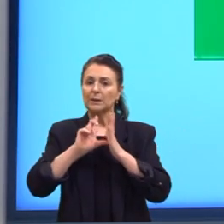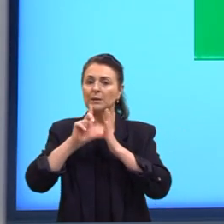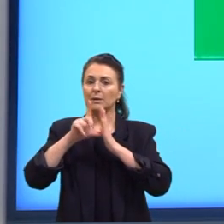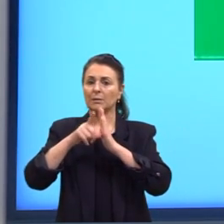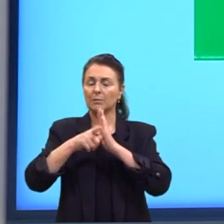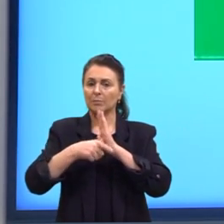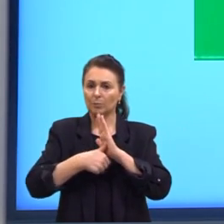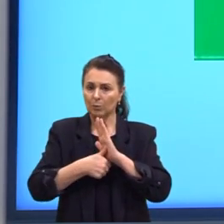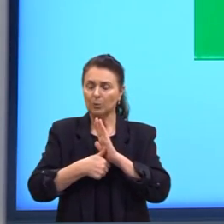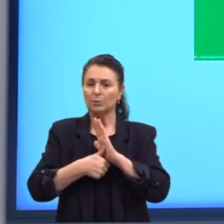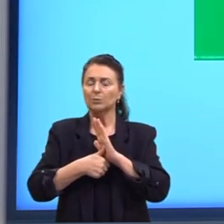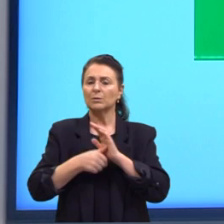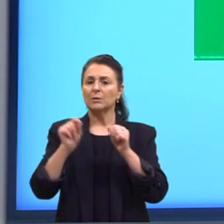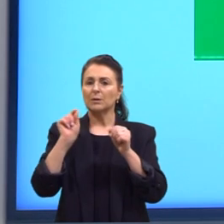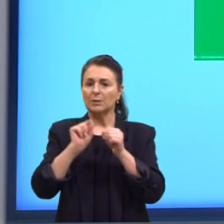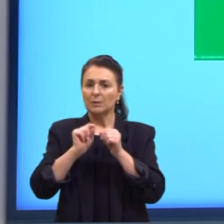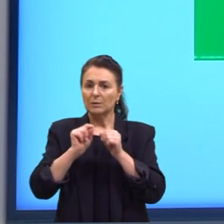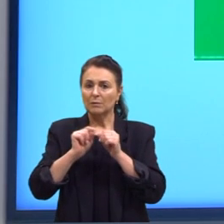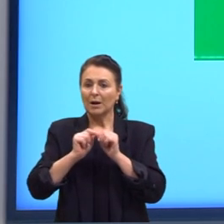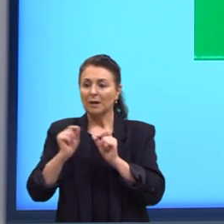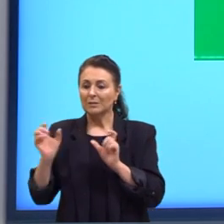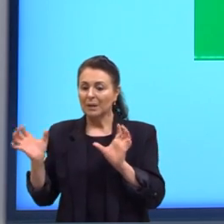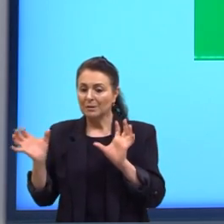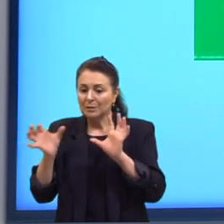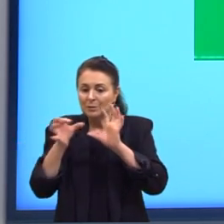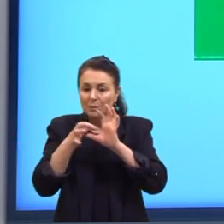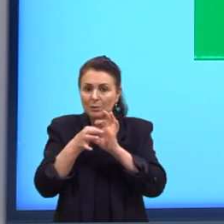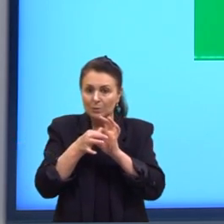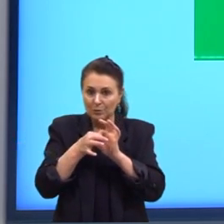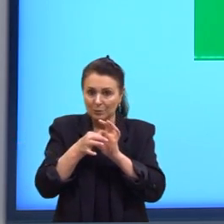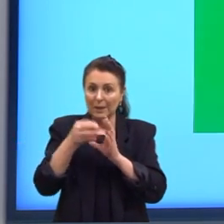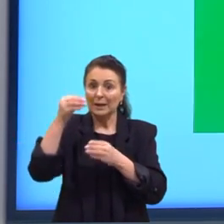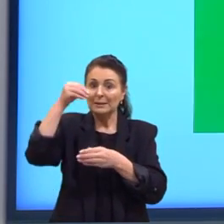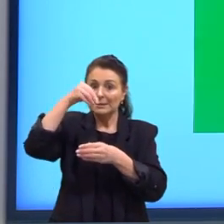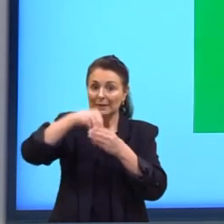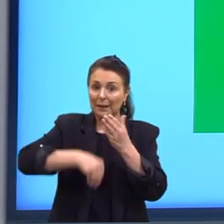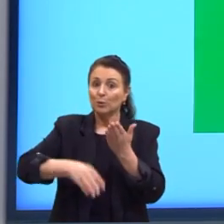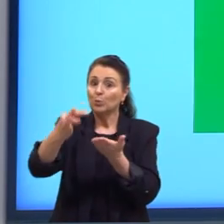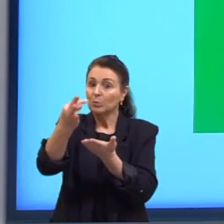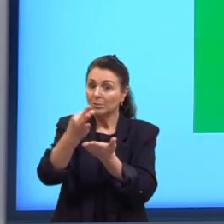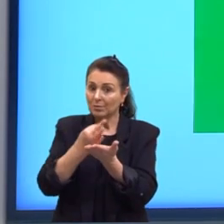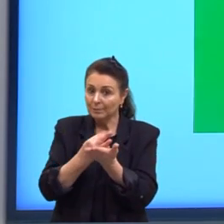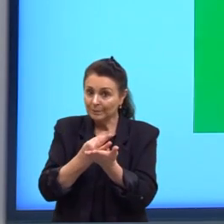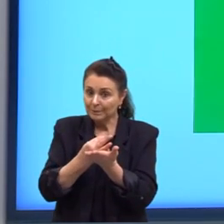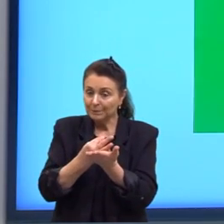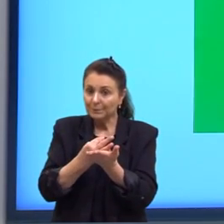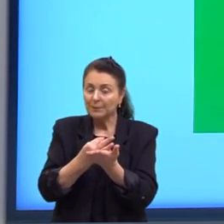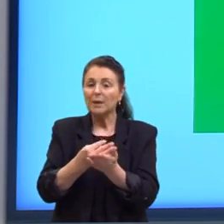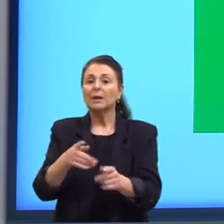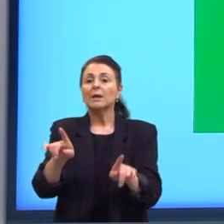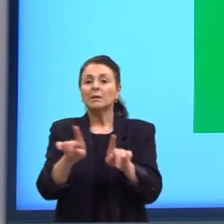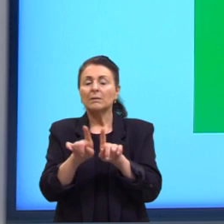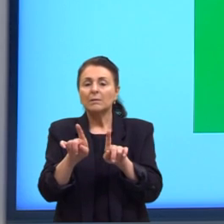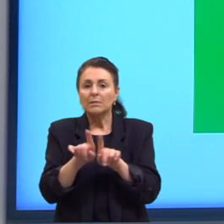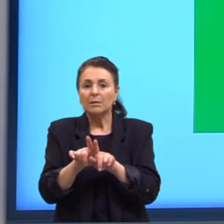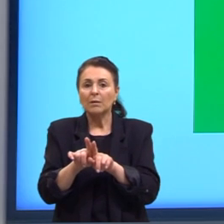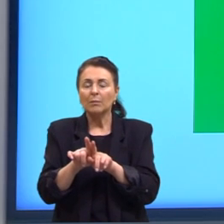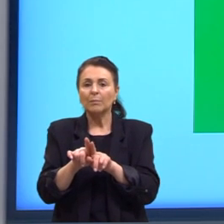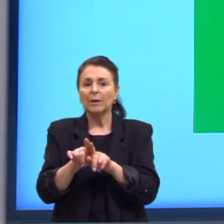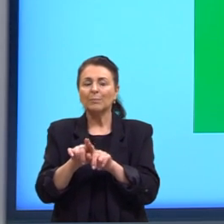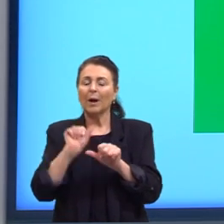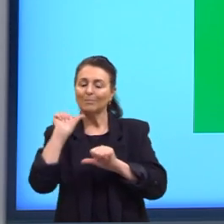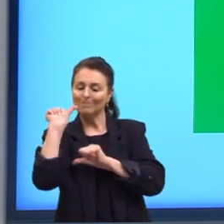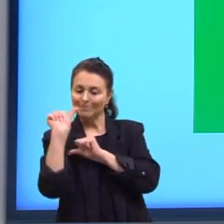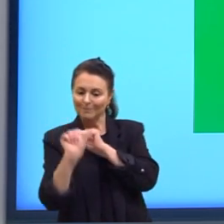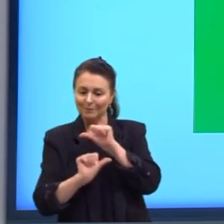depois Os que trabalham com as conexões dentro do nosso texto aqueles que vão servir para